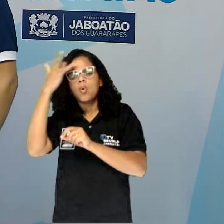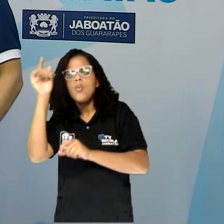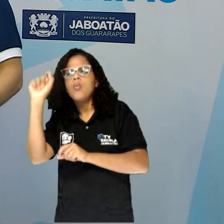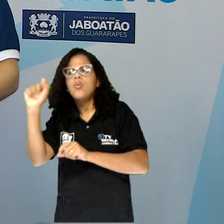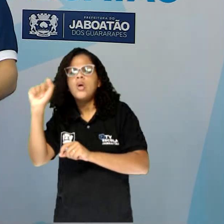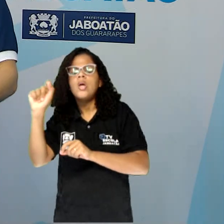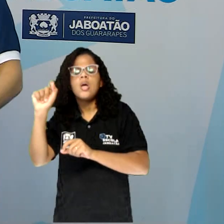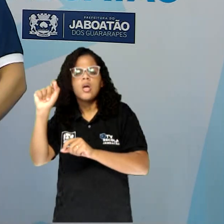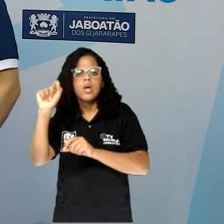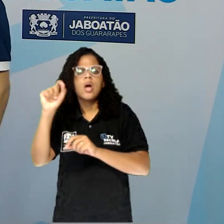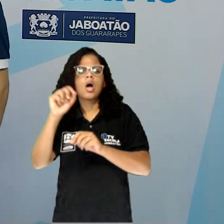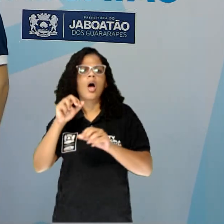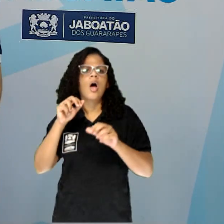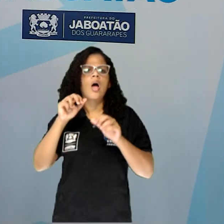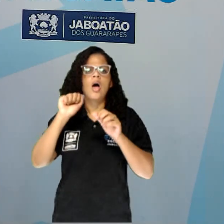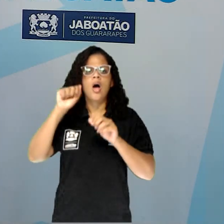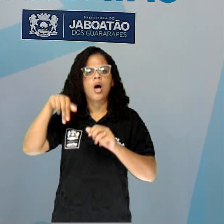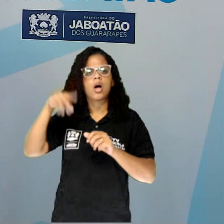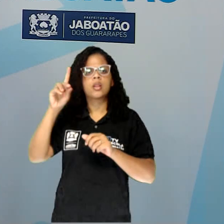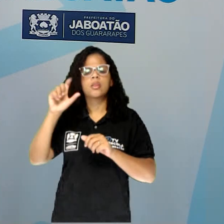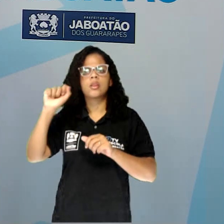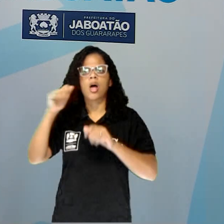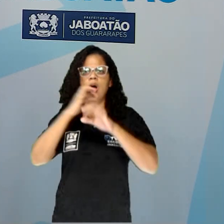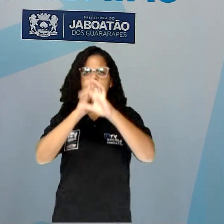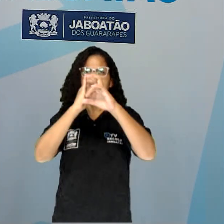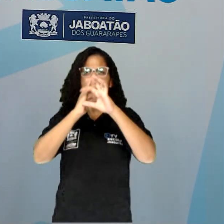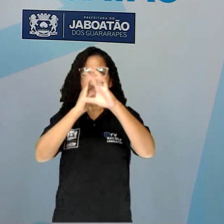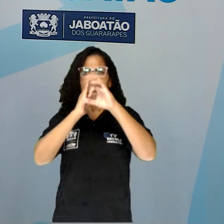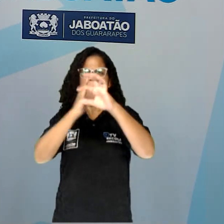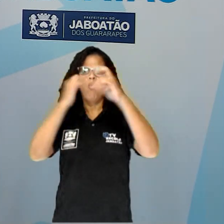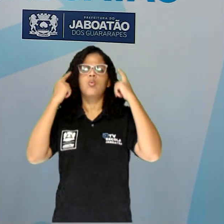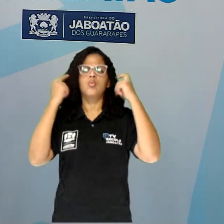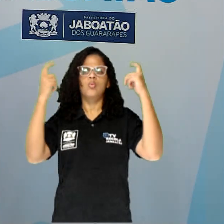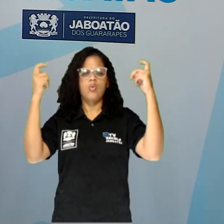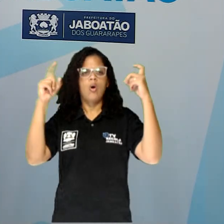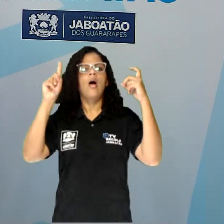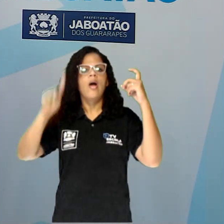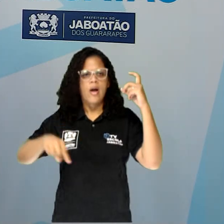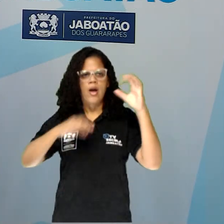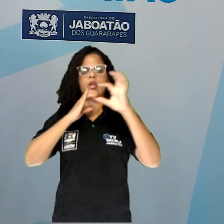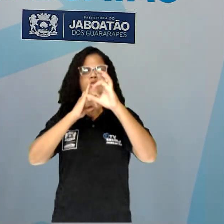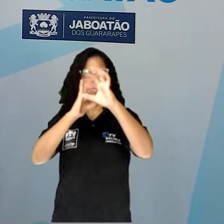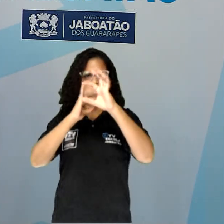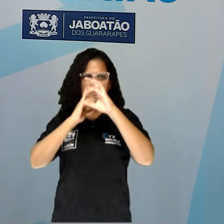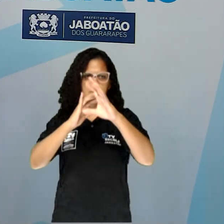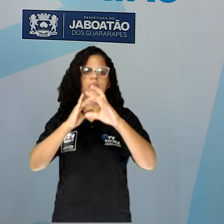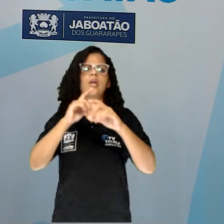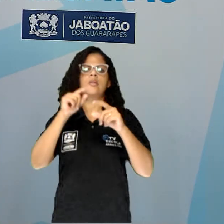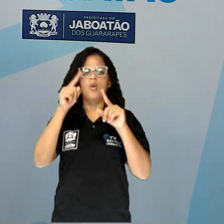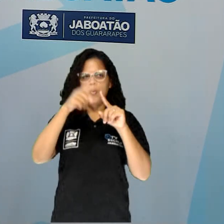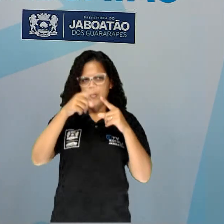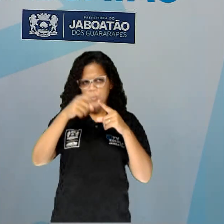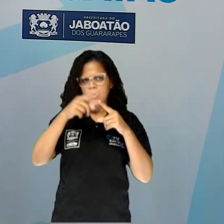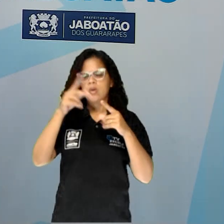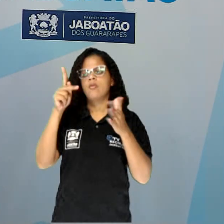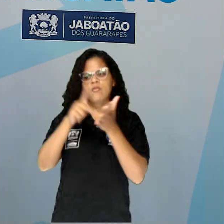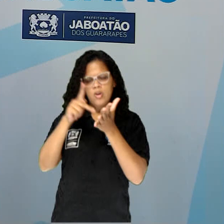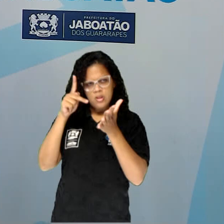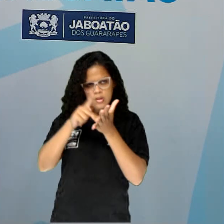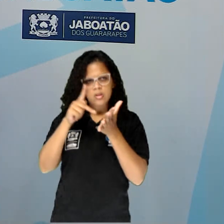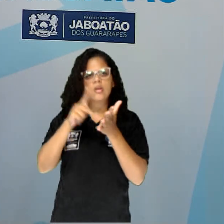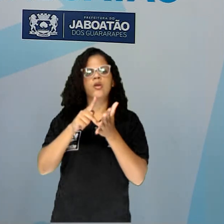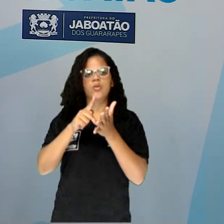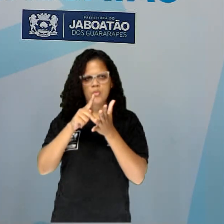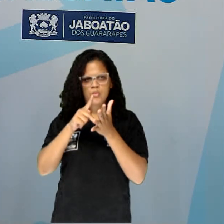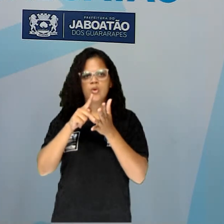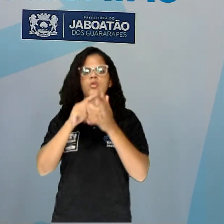som. A nossa resposta é as trombetas. Logo, o item 1 ele é verdadeiro. De fato, as trombetas, sujeito do